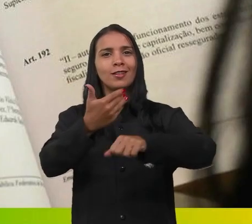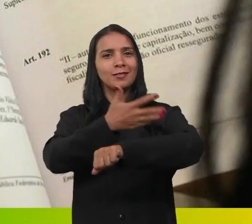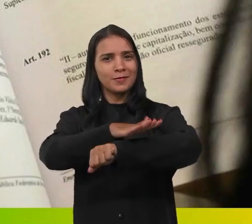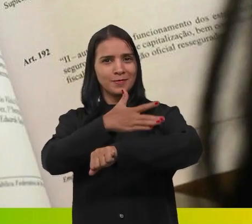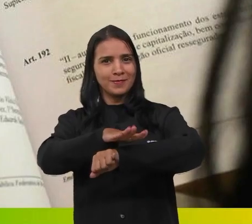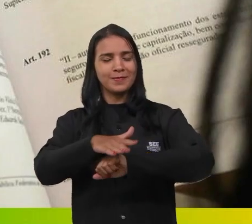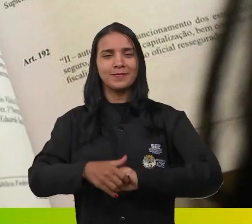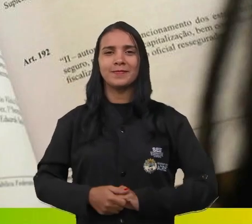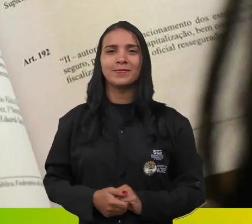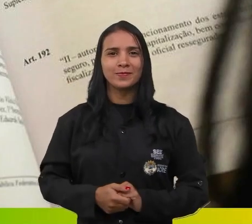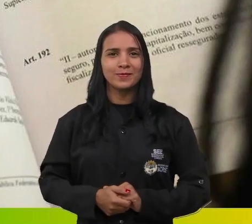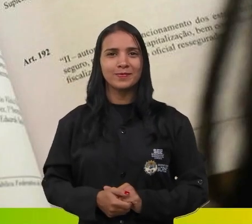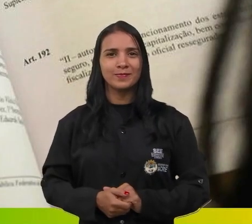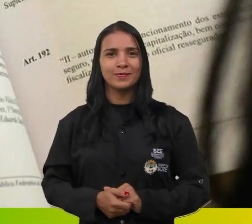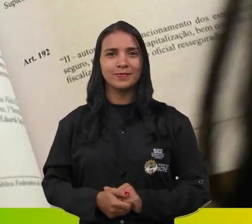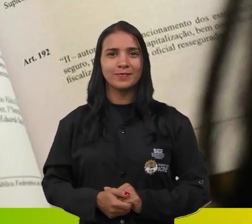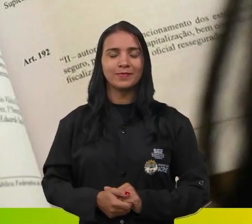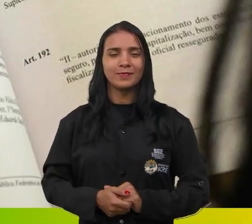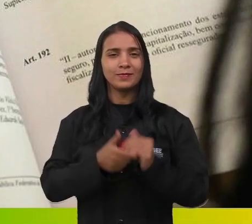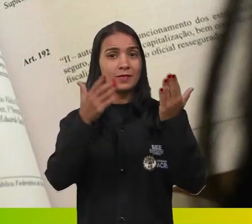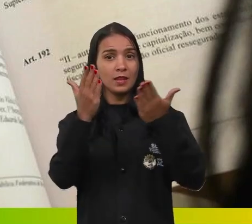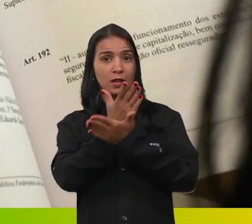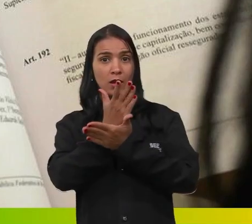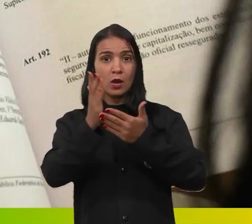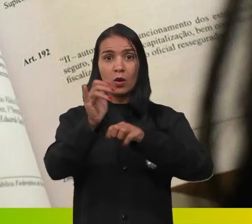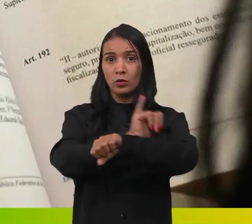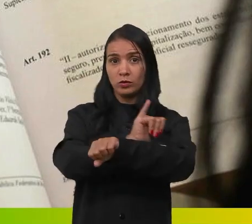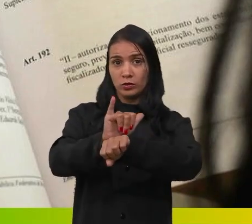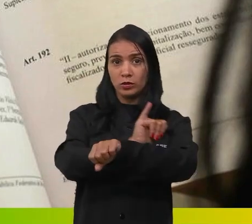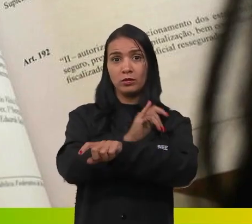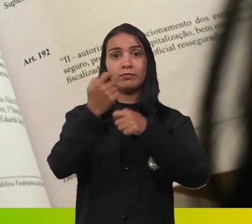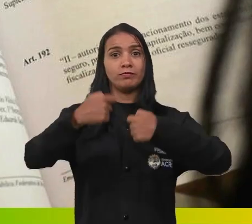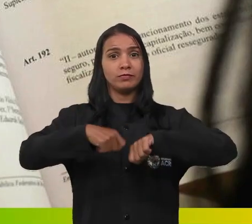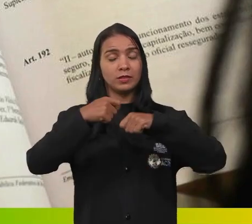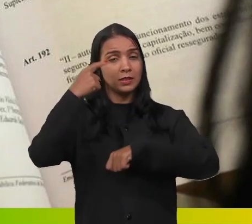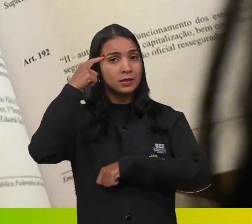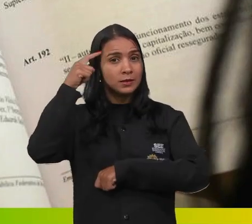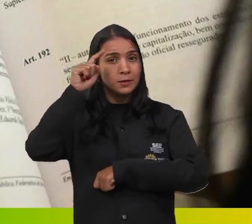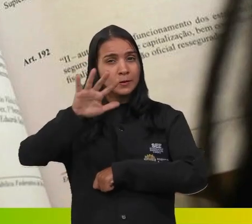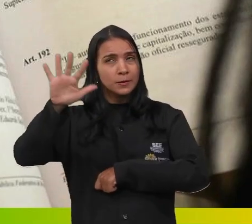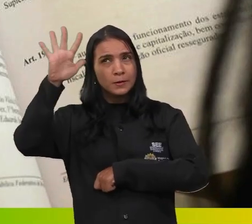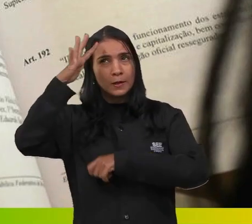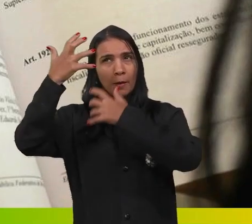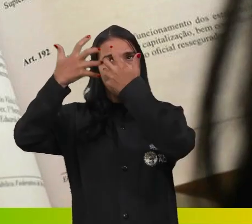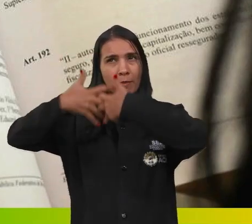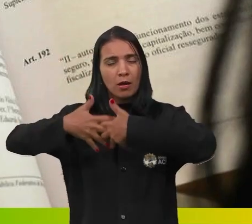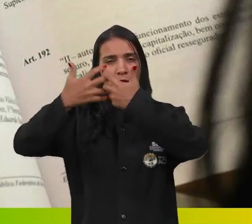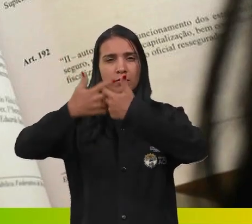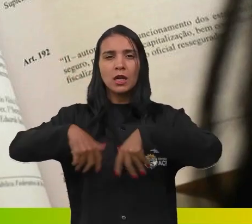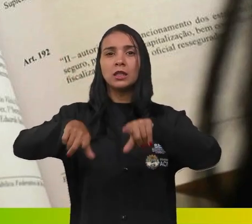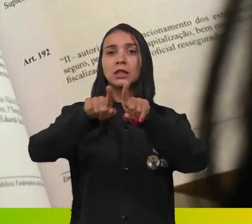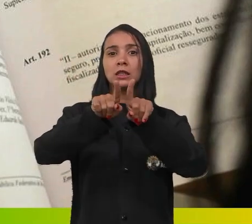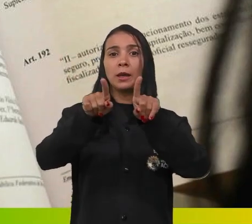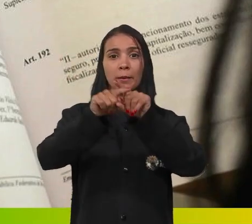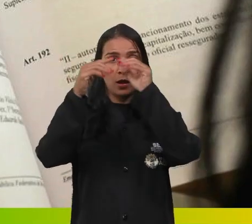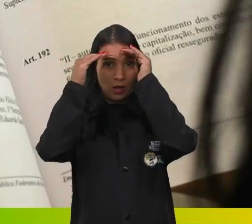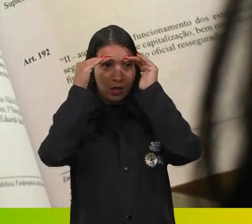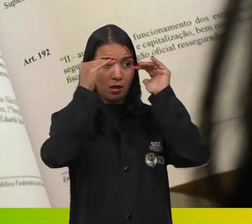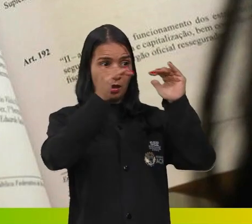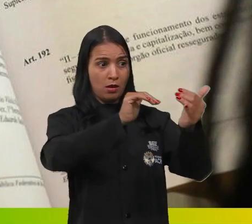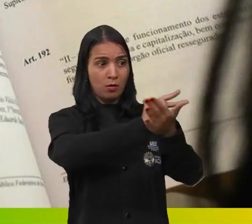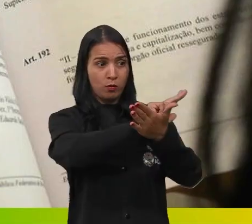Essas ações devem ser pensadas de forma crítica e inclusiva, respeitando as diferenças de gênero, idade,